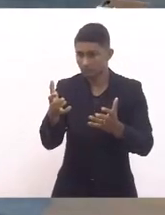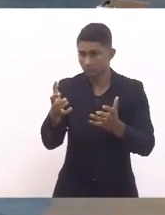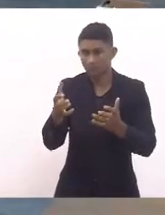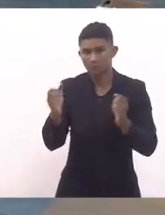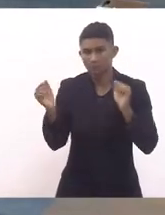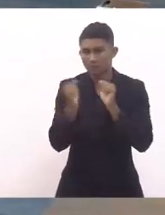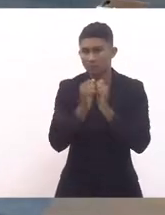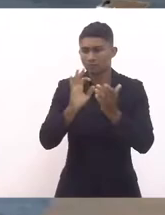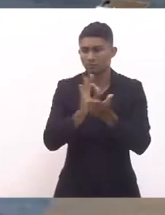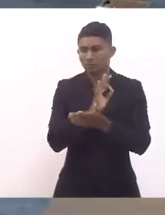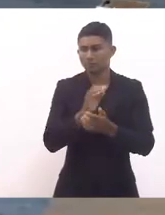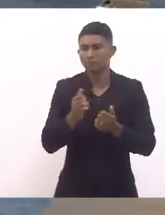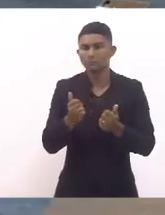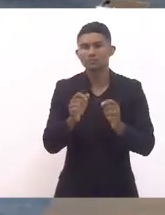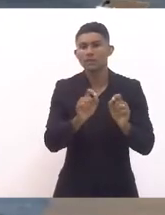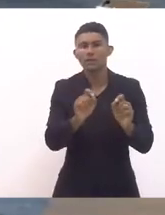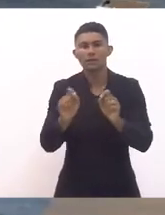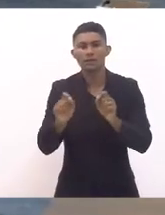Brazão.